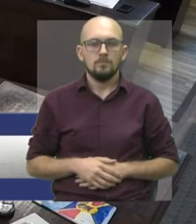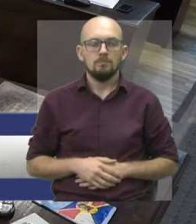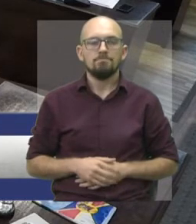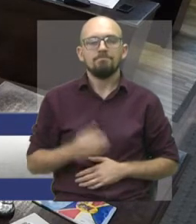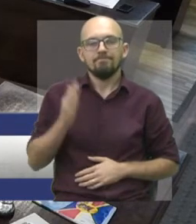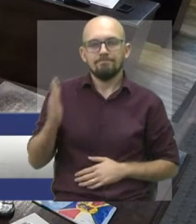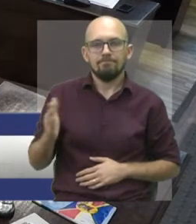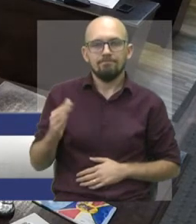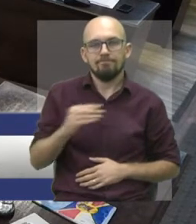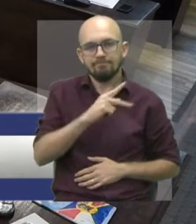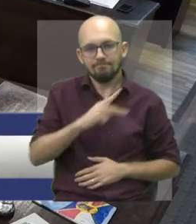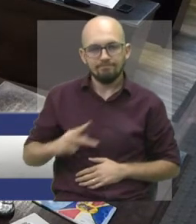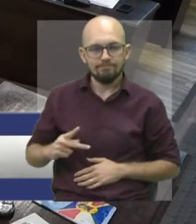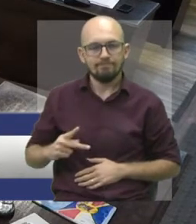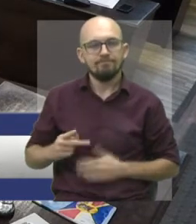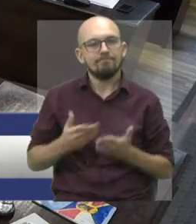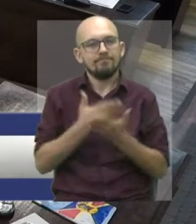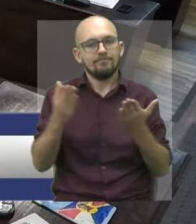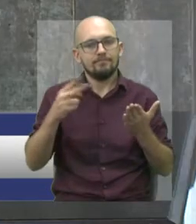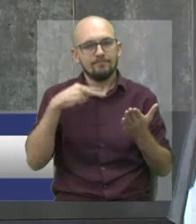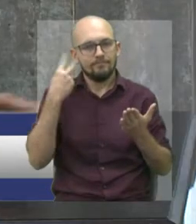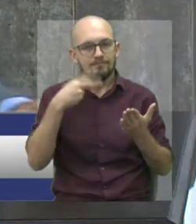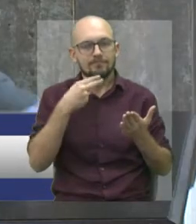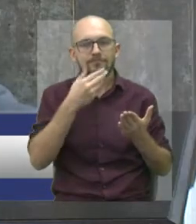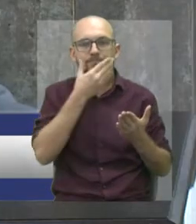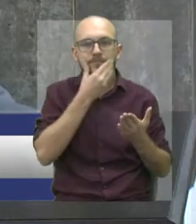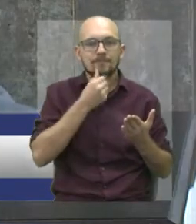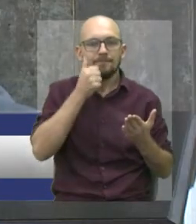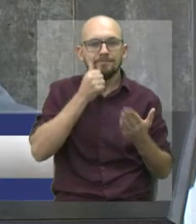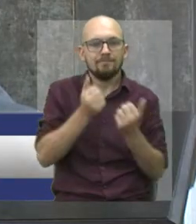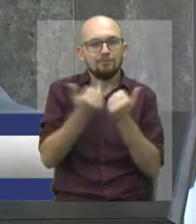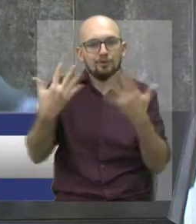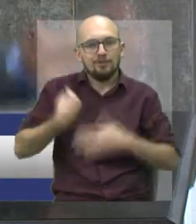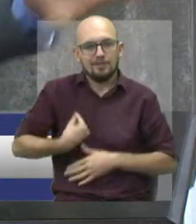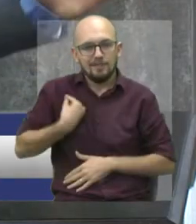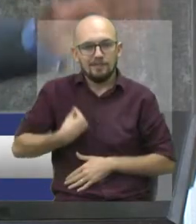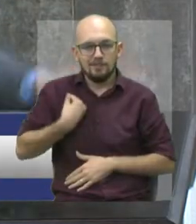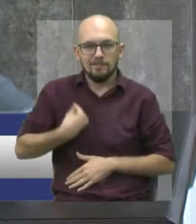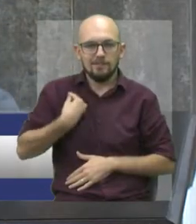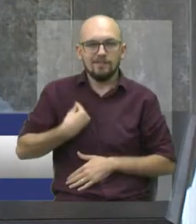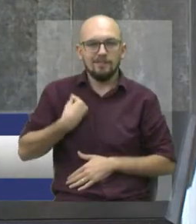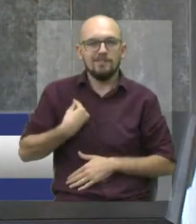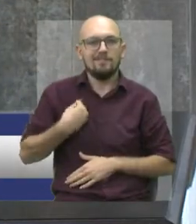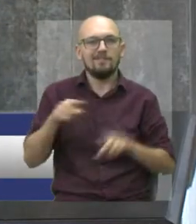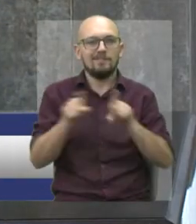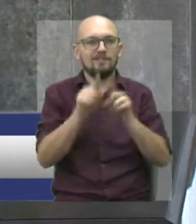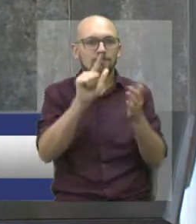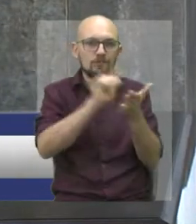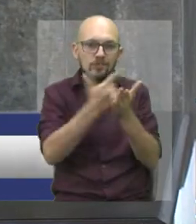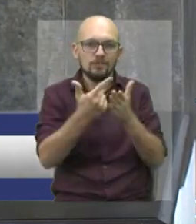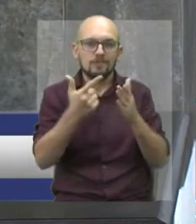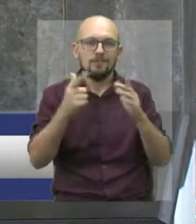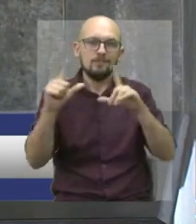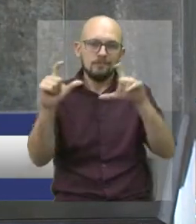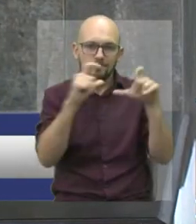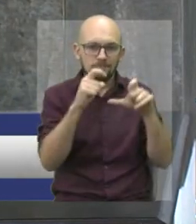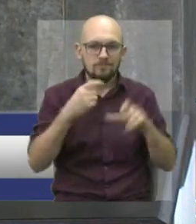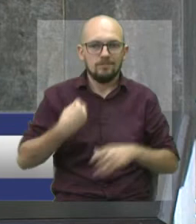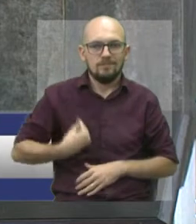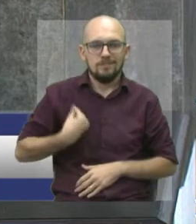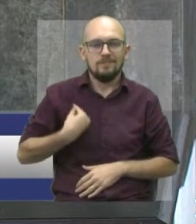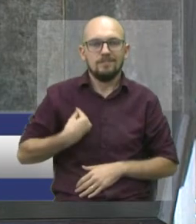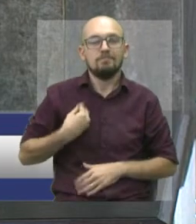Senhor presidente, senhores vereadores, vereadora, público presente, órgãos de imprensa, mais uma vez